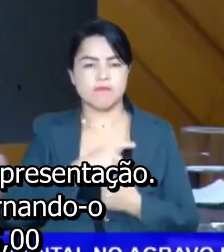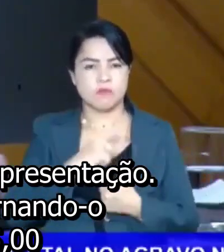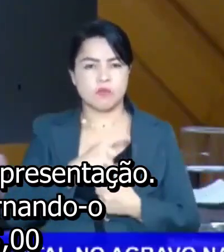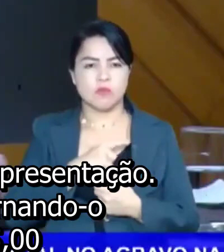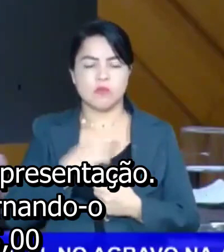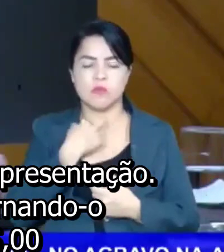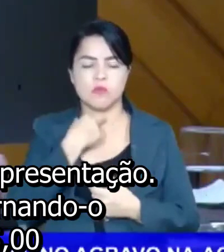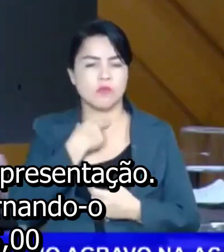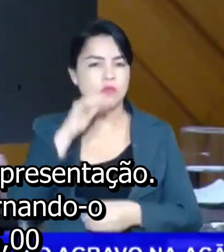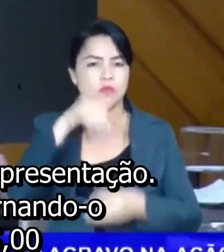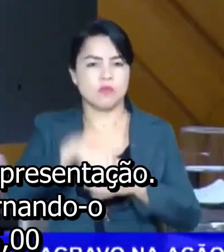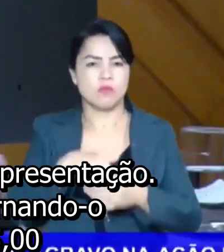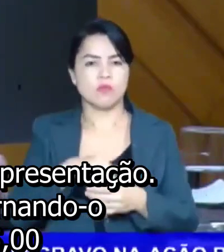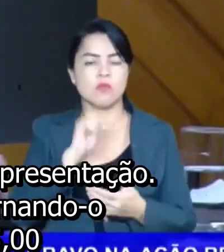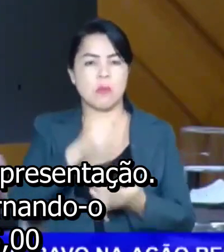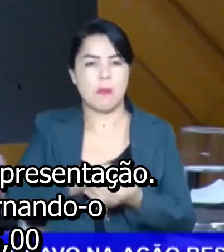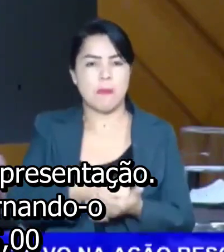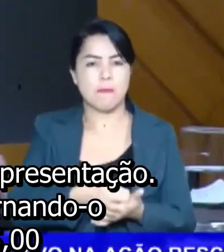impôs multa no valor de R$